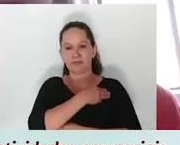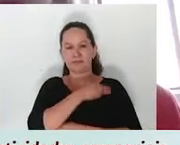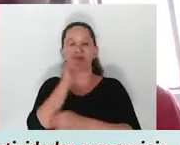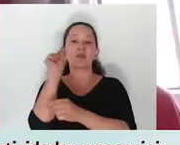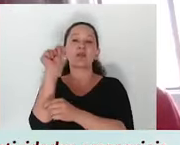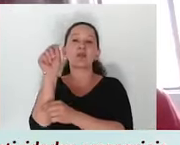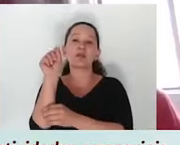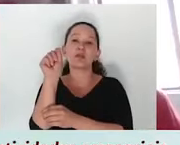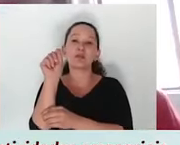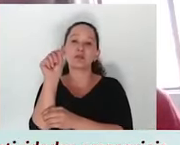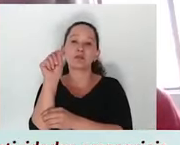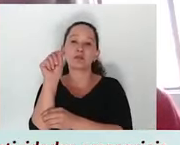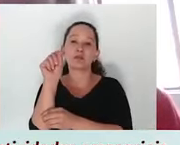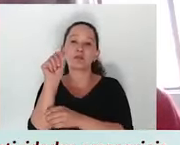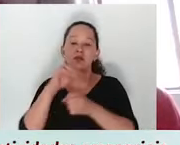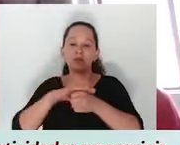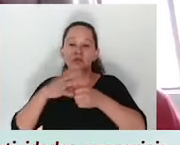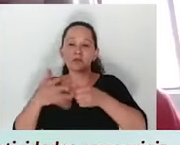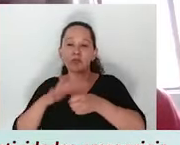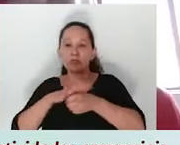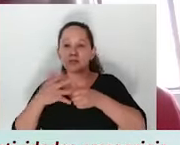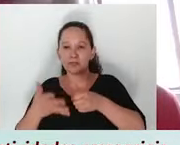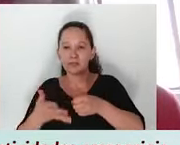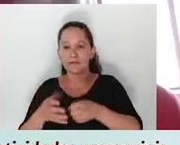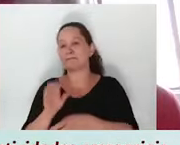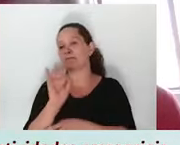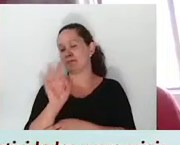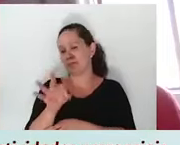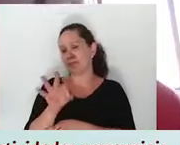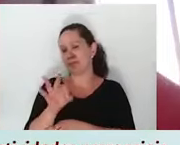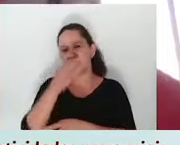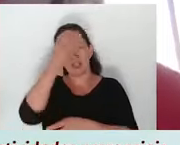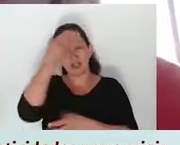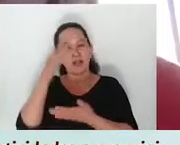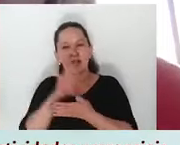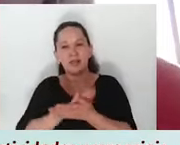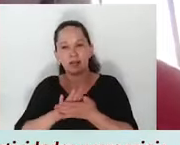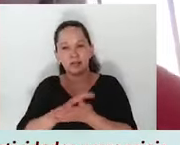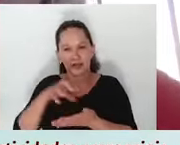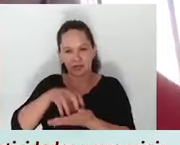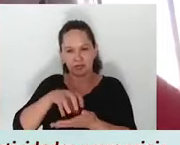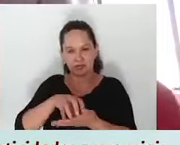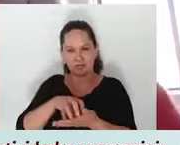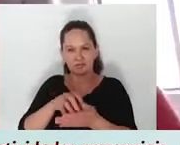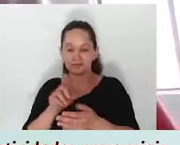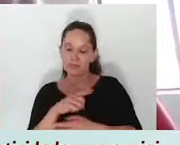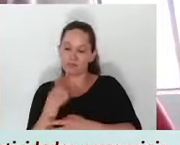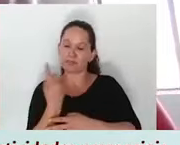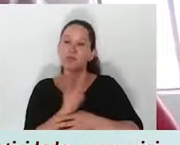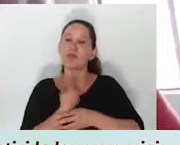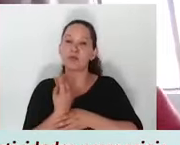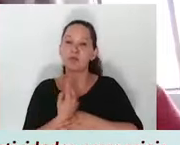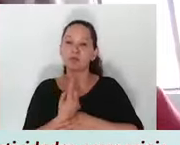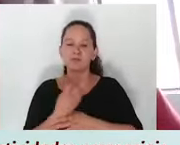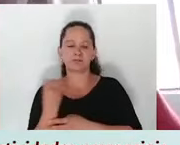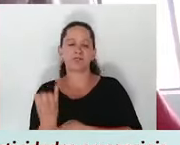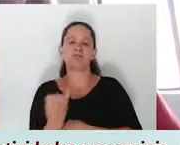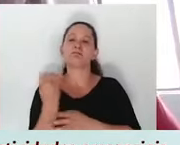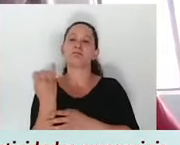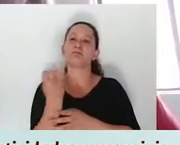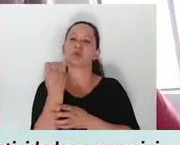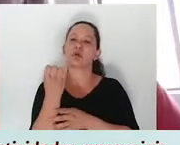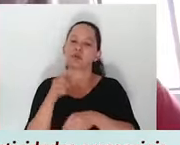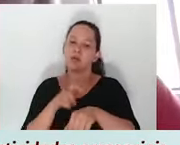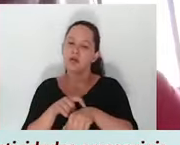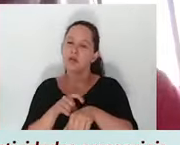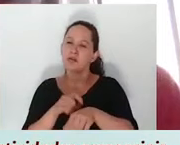Recanto, Samambaia. É isso, né? Não esqueci nenhuma, não. E para nós, assim, é muito importante esse